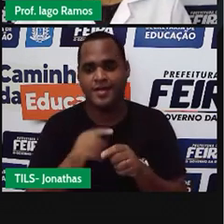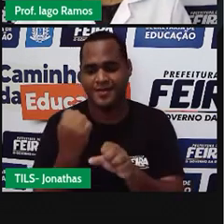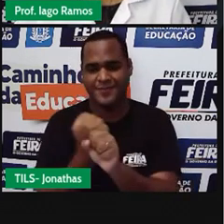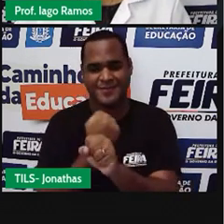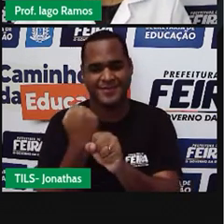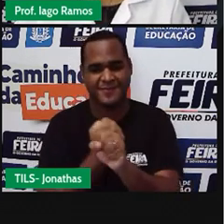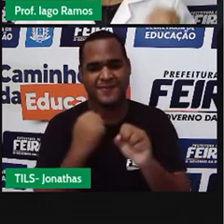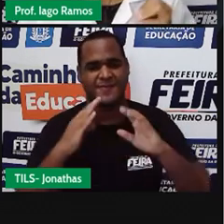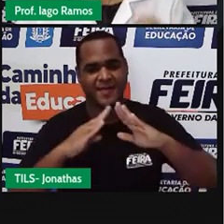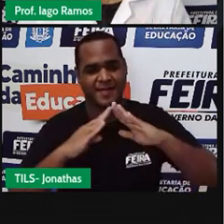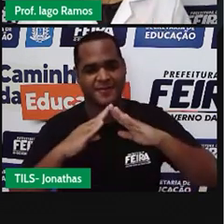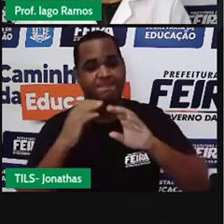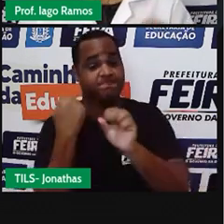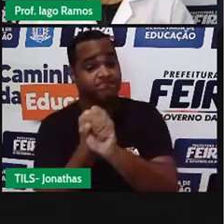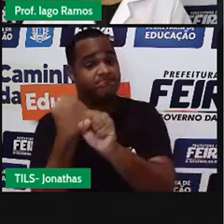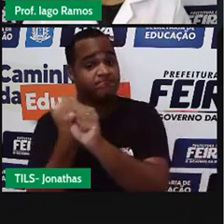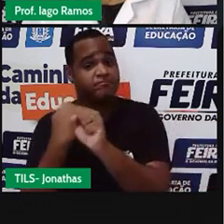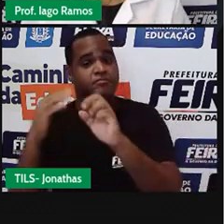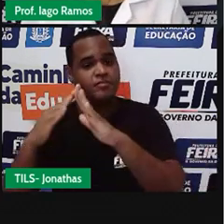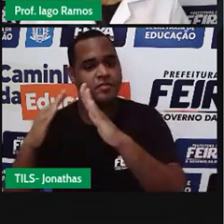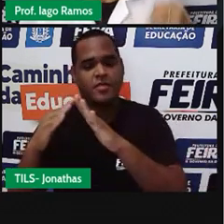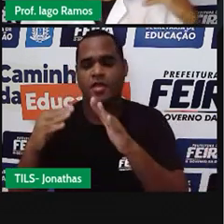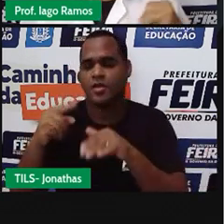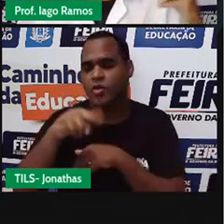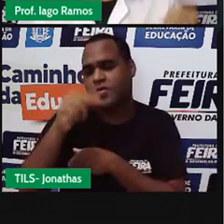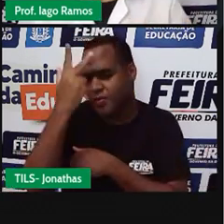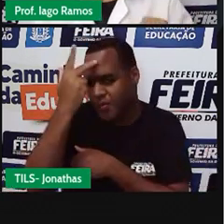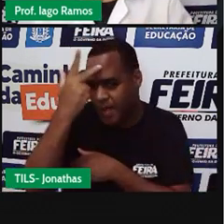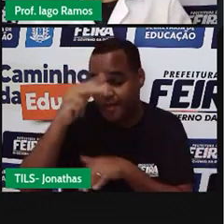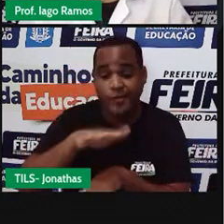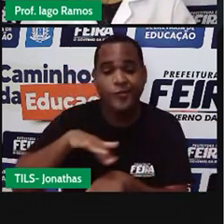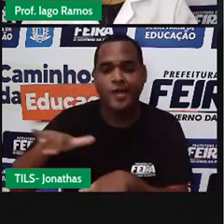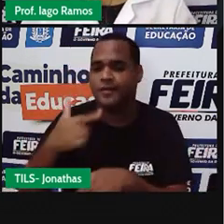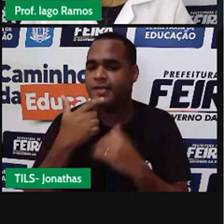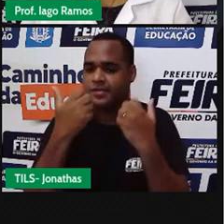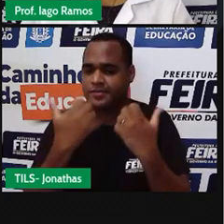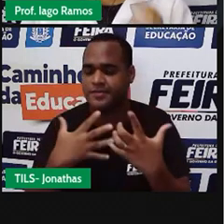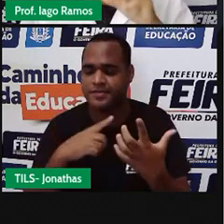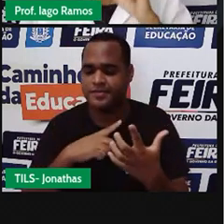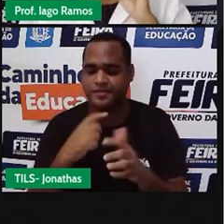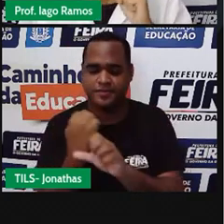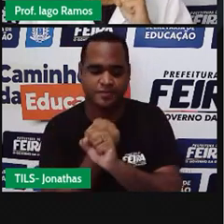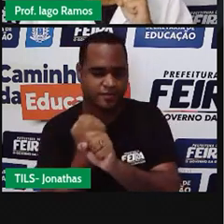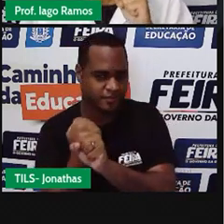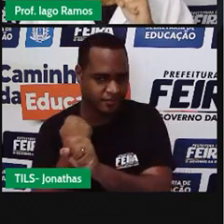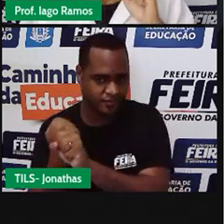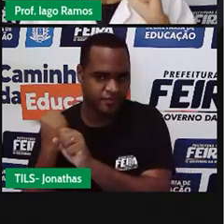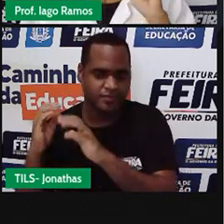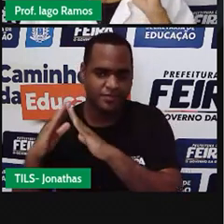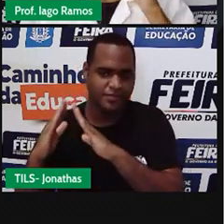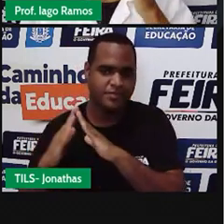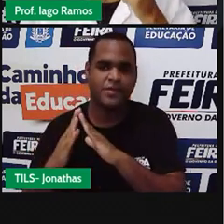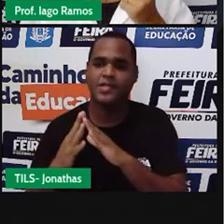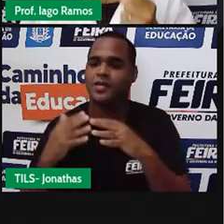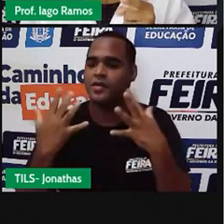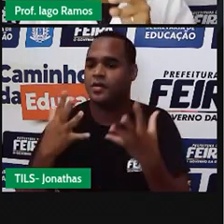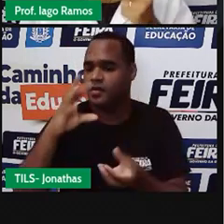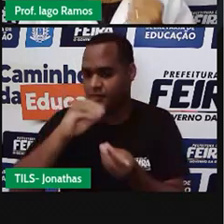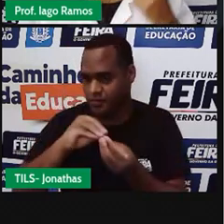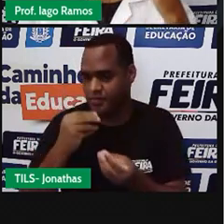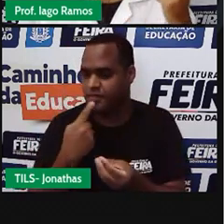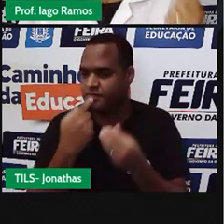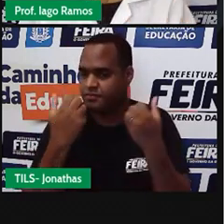de casas é muito comum a gente ouvir falar de área quando se está construindo uma casa por exemplo a quantidade